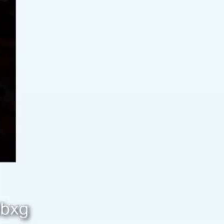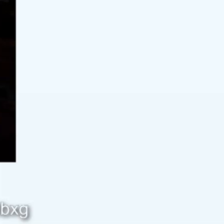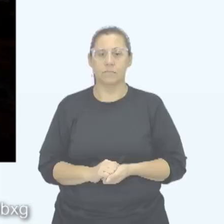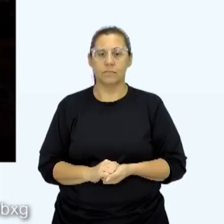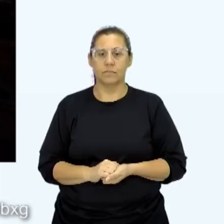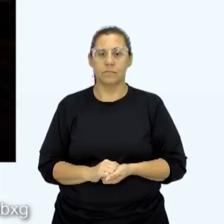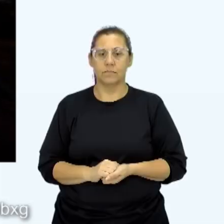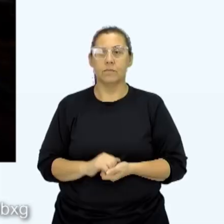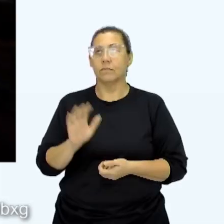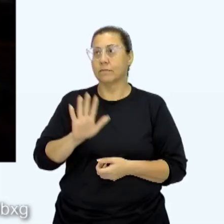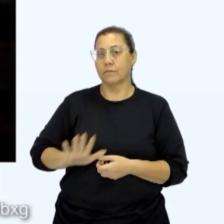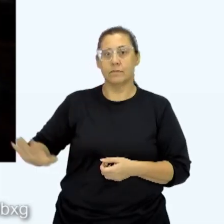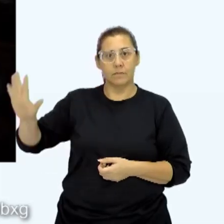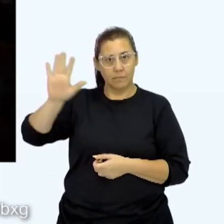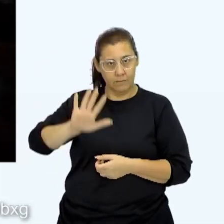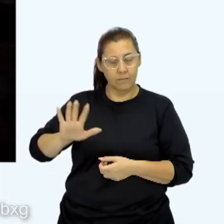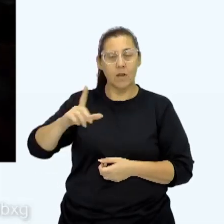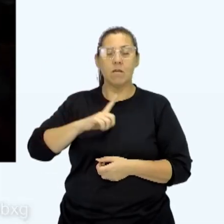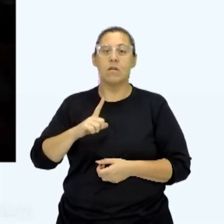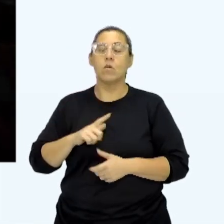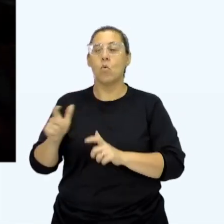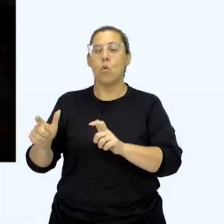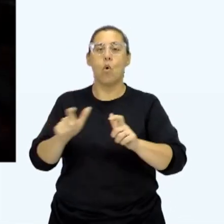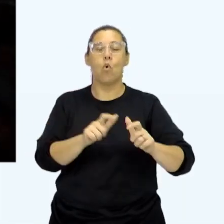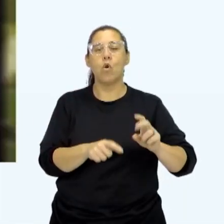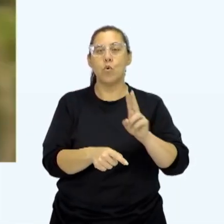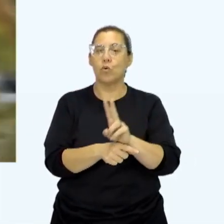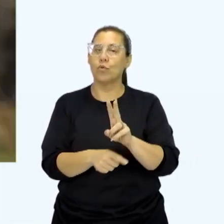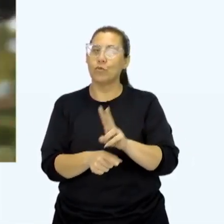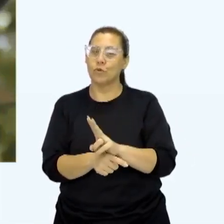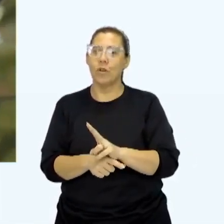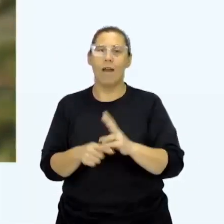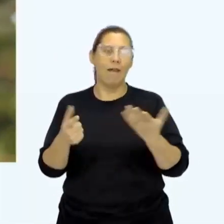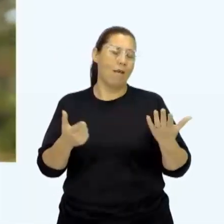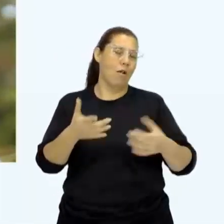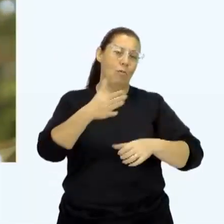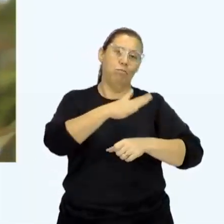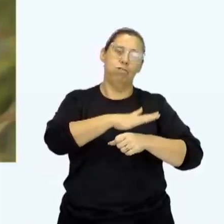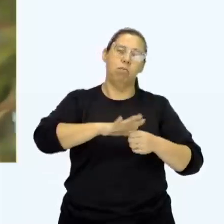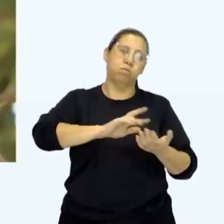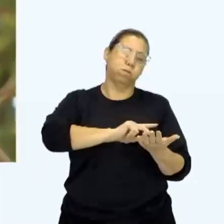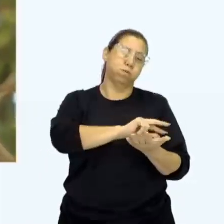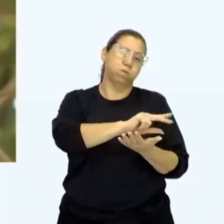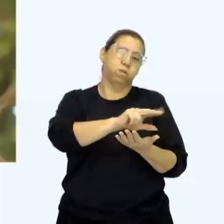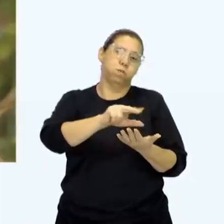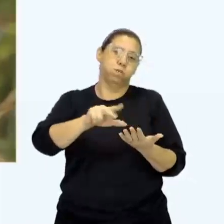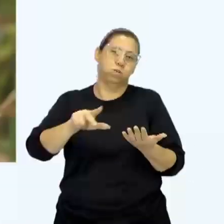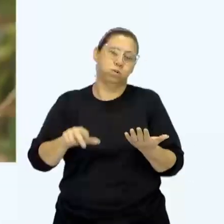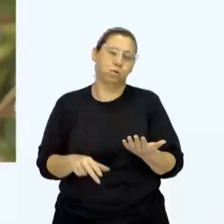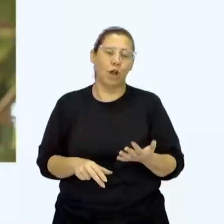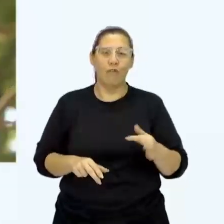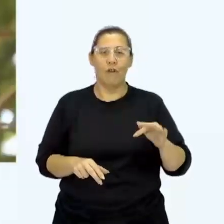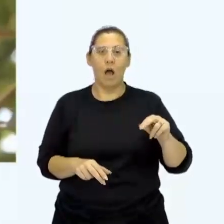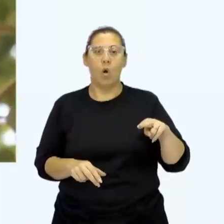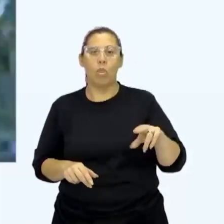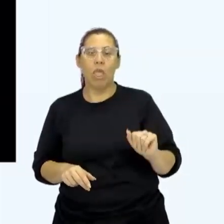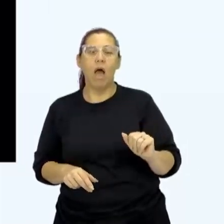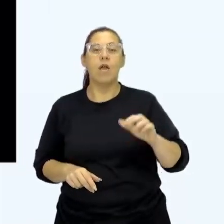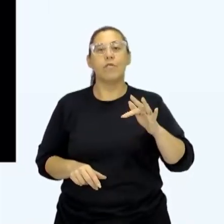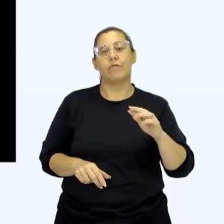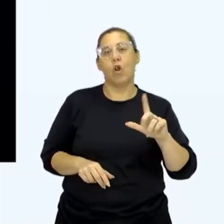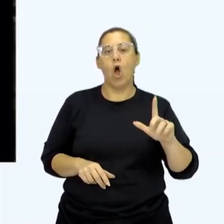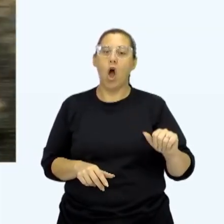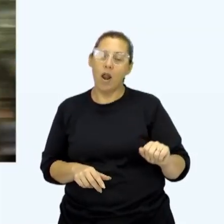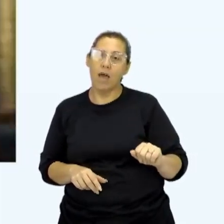Os cenários majestosos das unidades de conservação são preenchidos com a diversidade da fauna e da flora.